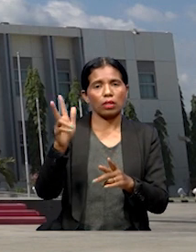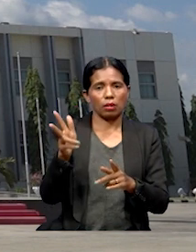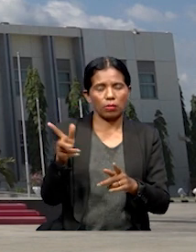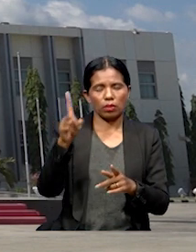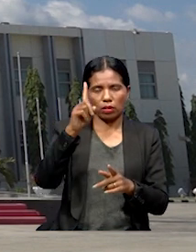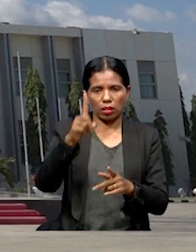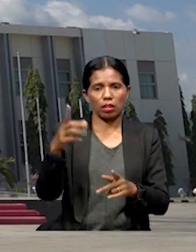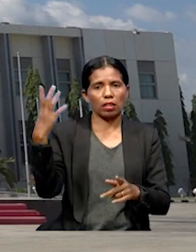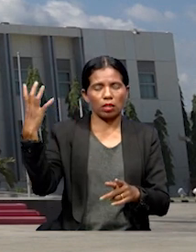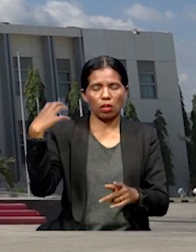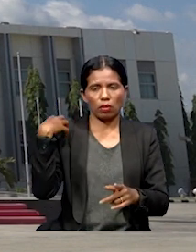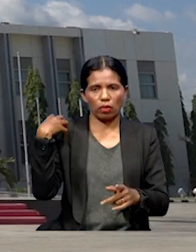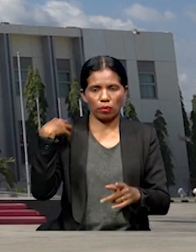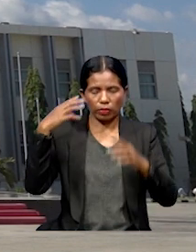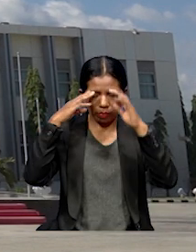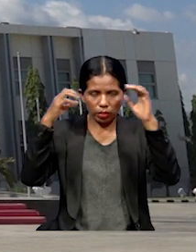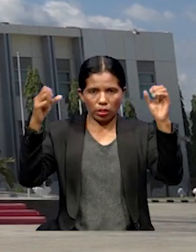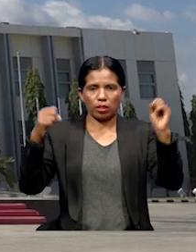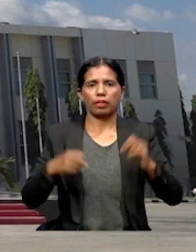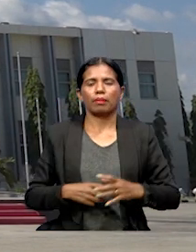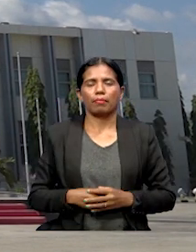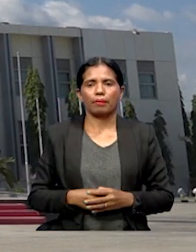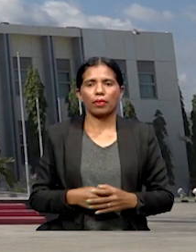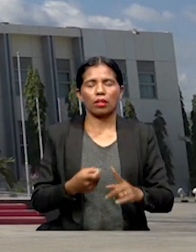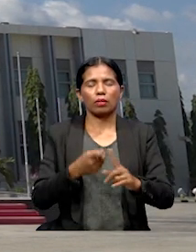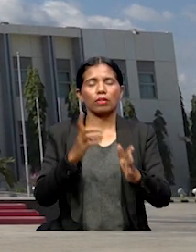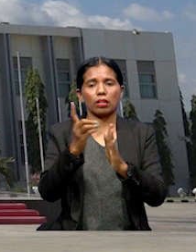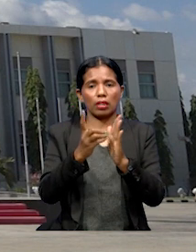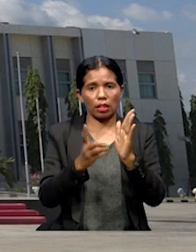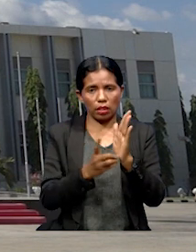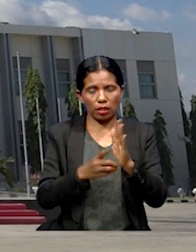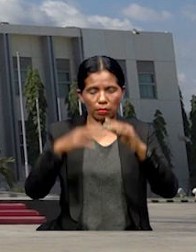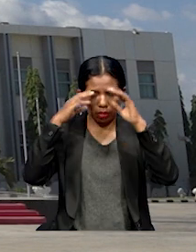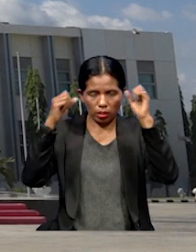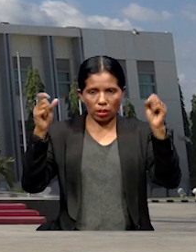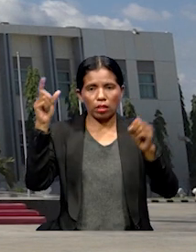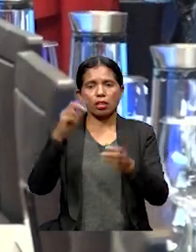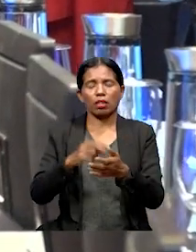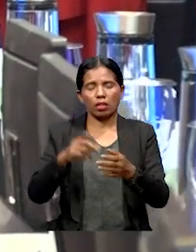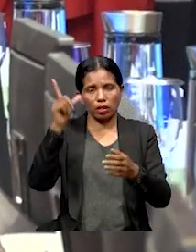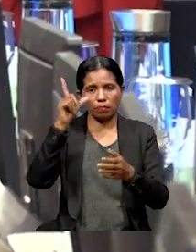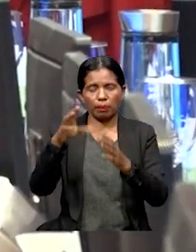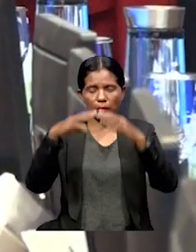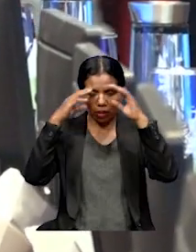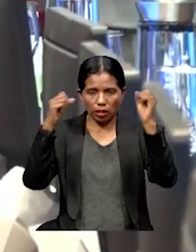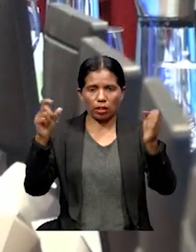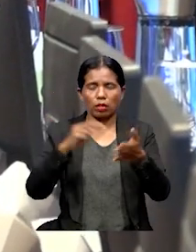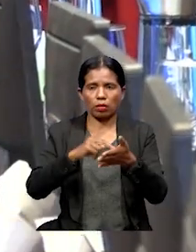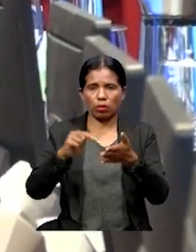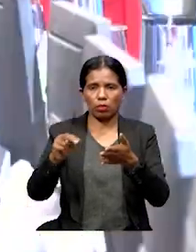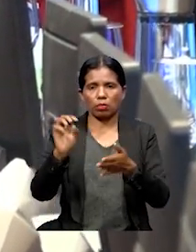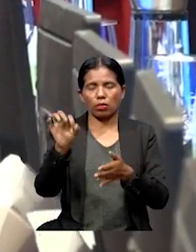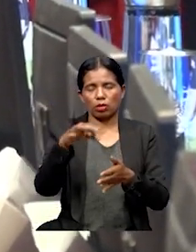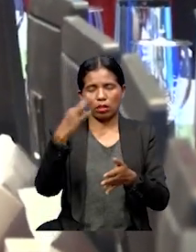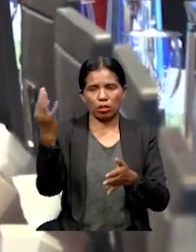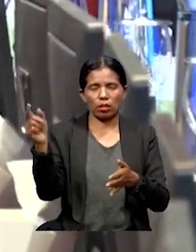a Palácio Presidencial Nicolau Lobato. Liu husi decreto Presidente da República número sanulo recensia barra rihonrua ruanulo